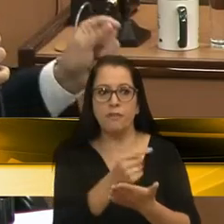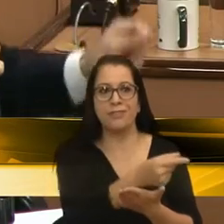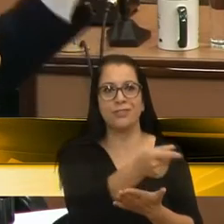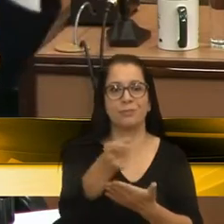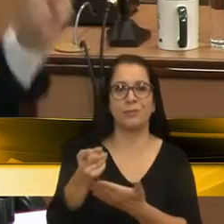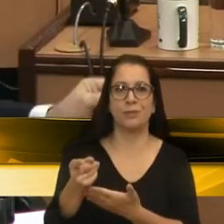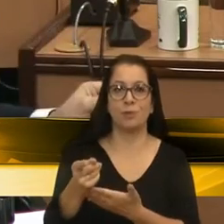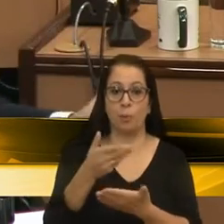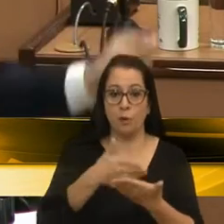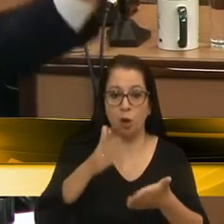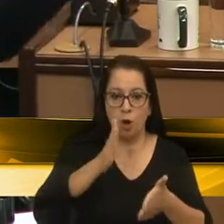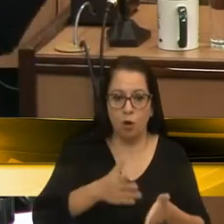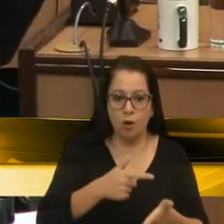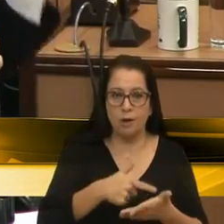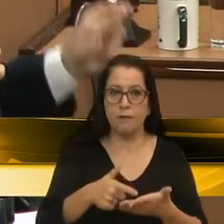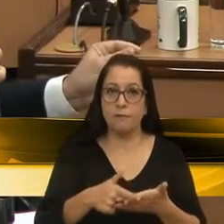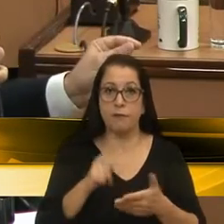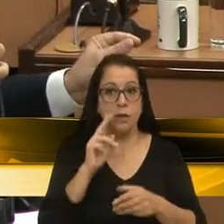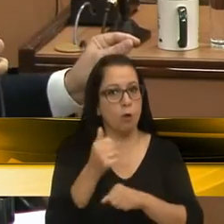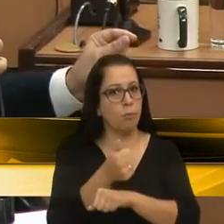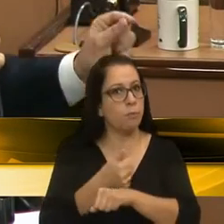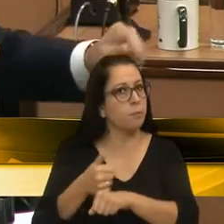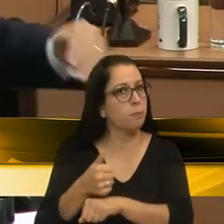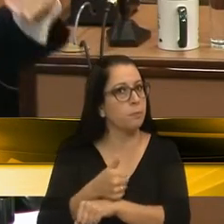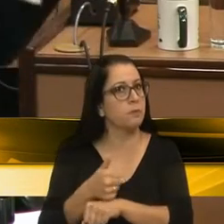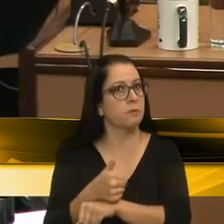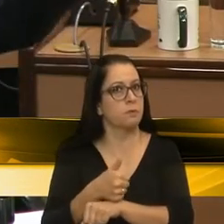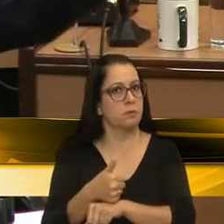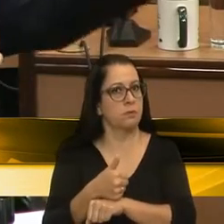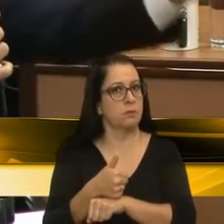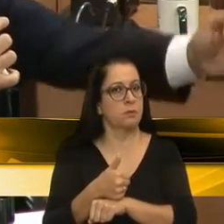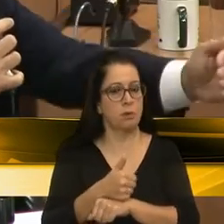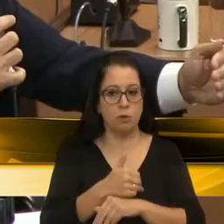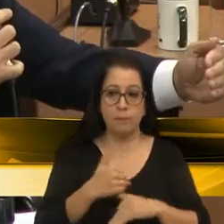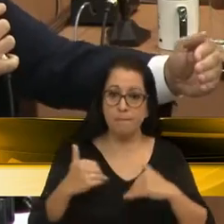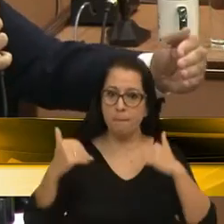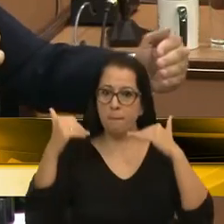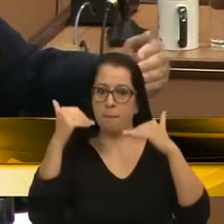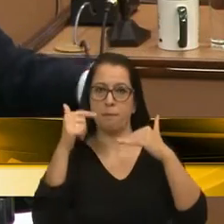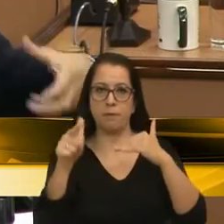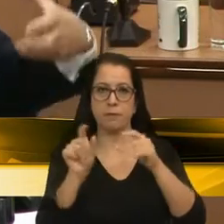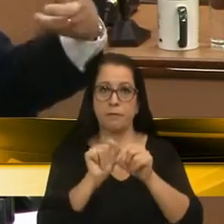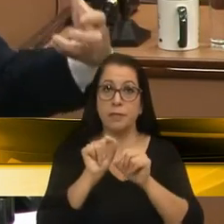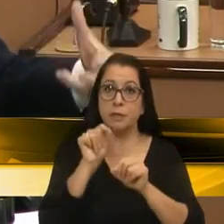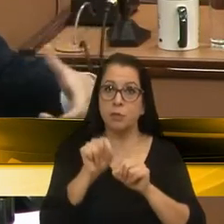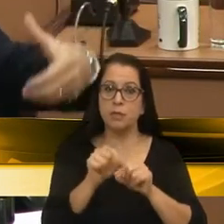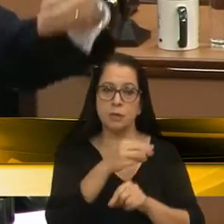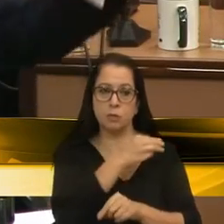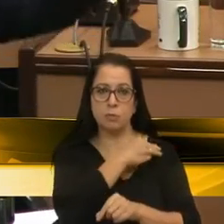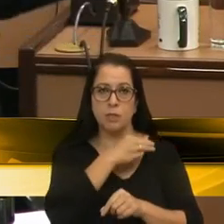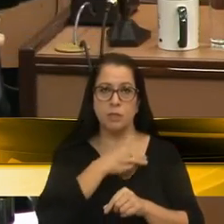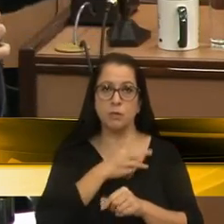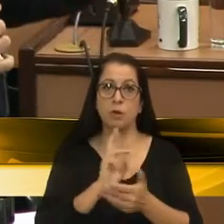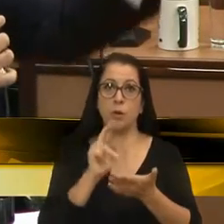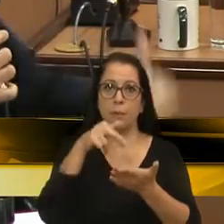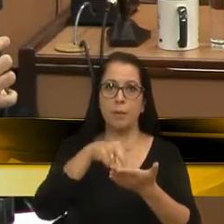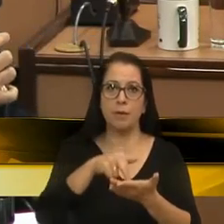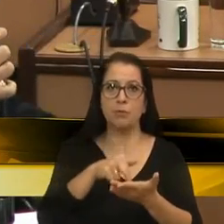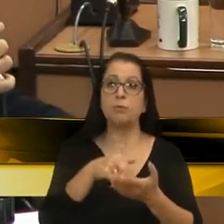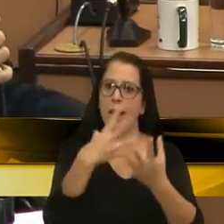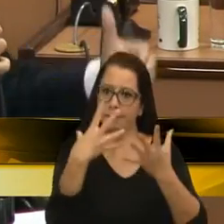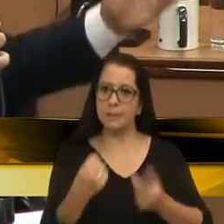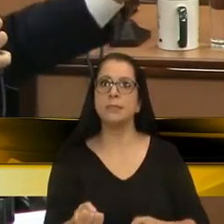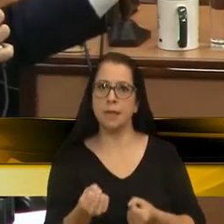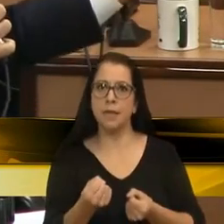nós precisamos investir de forma profissional, né, de forma suplementar, fazendo com que esses ministros estejam realmente